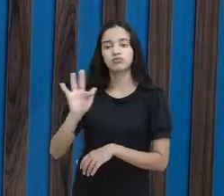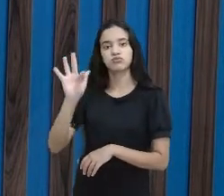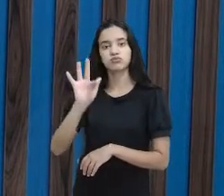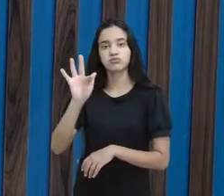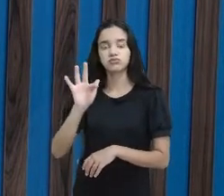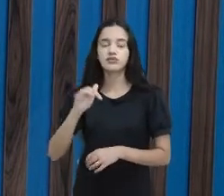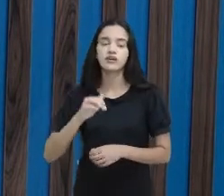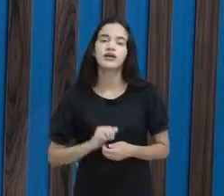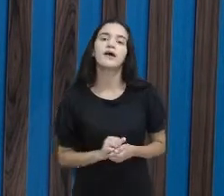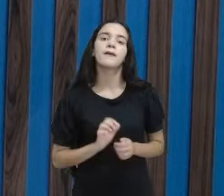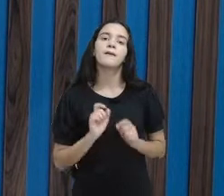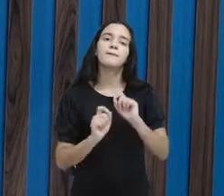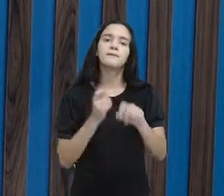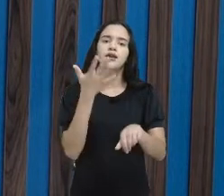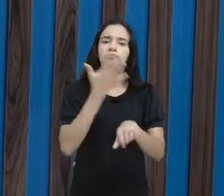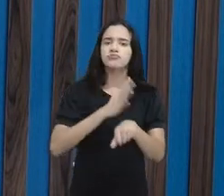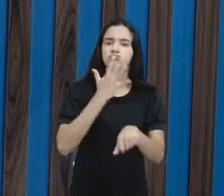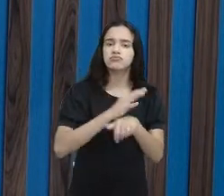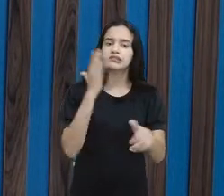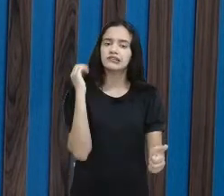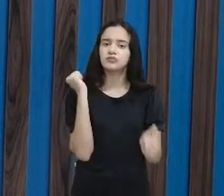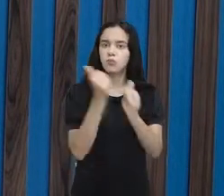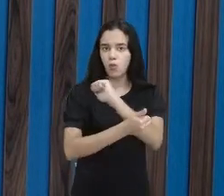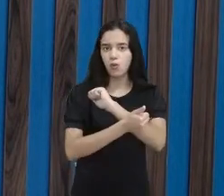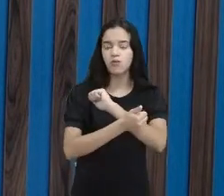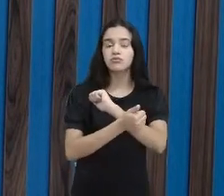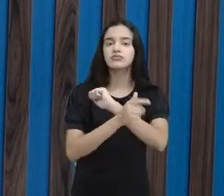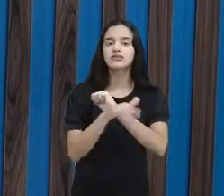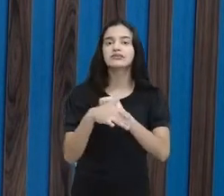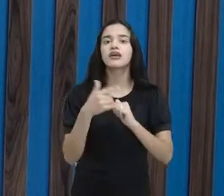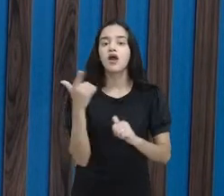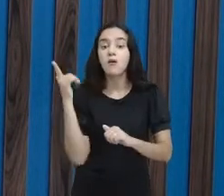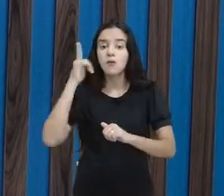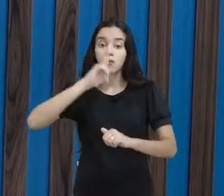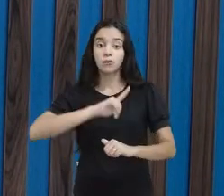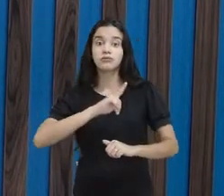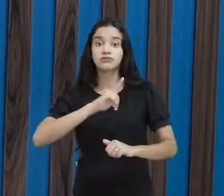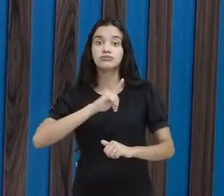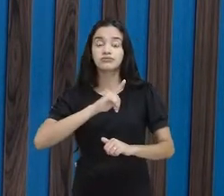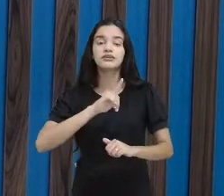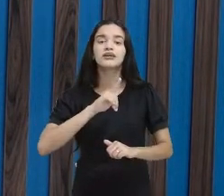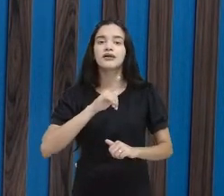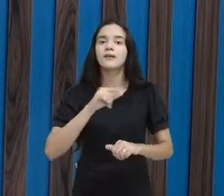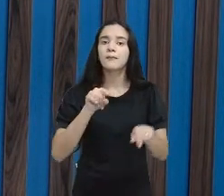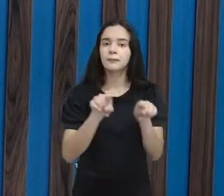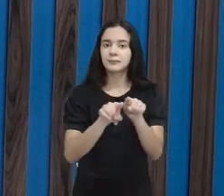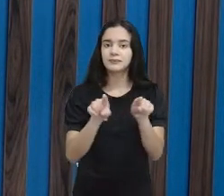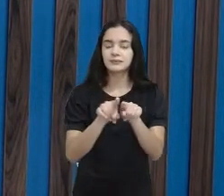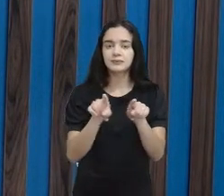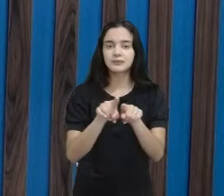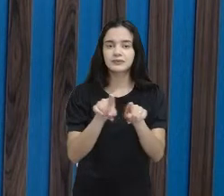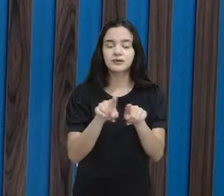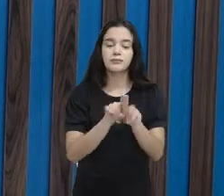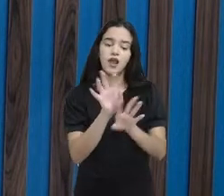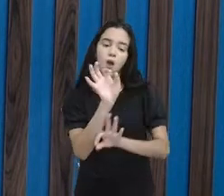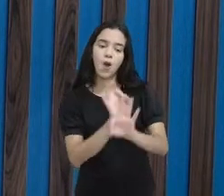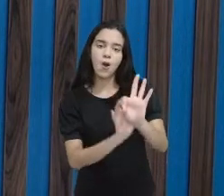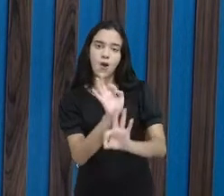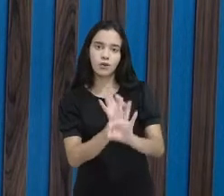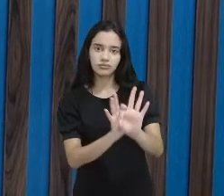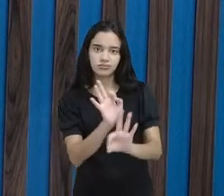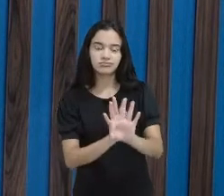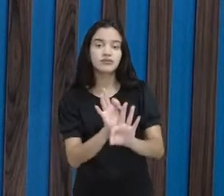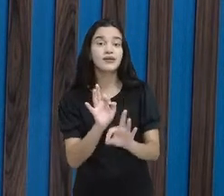os esportes, né, para fazer com que essas modalidades elas ganhem destaque, elas consigam, além de serem organizadas,